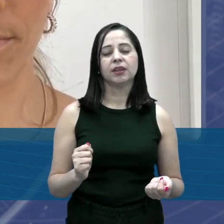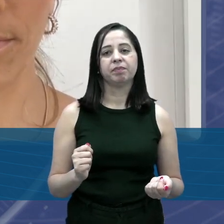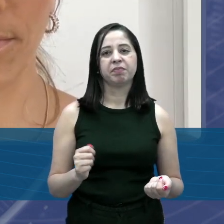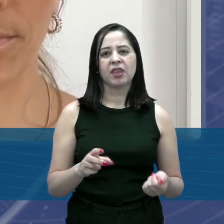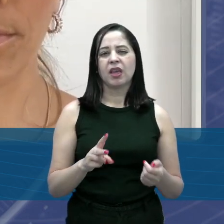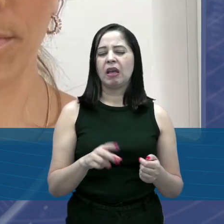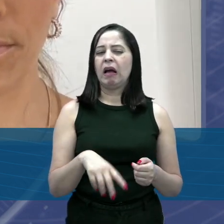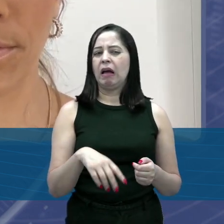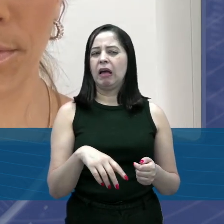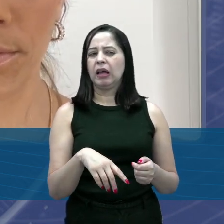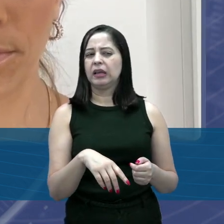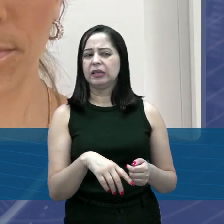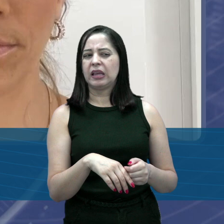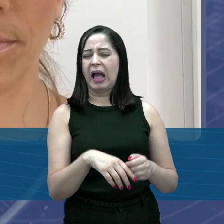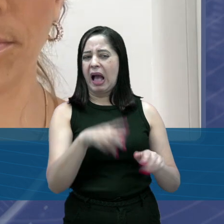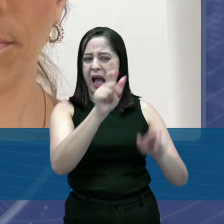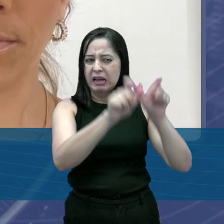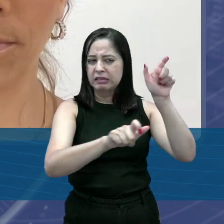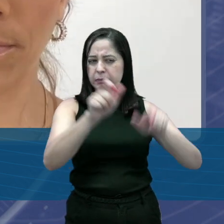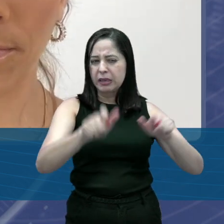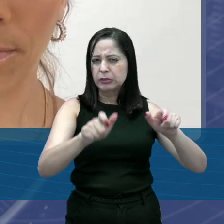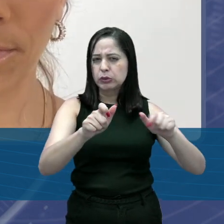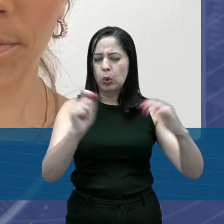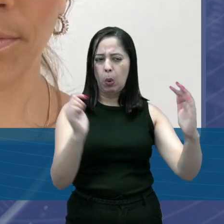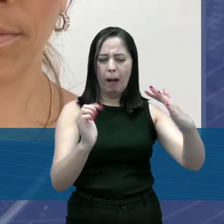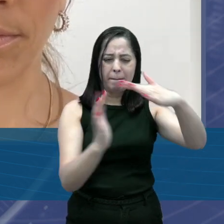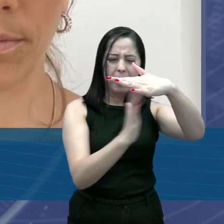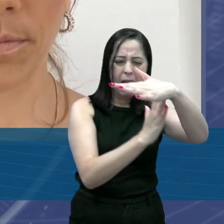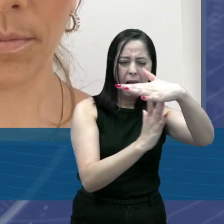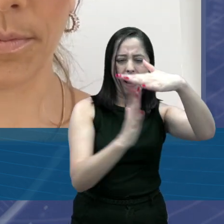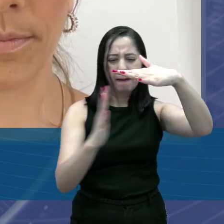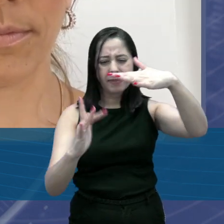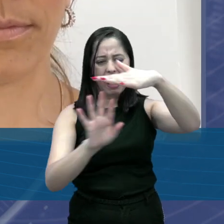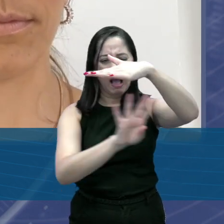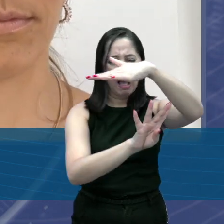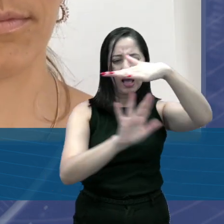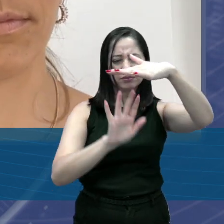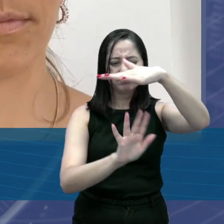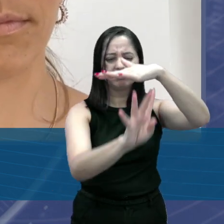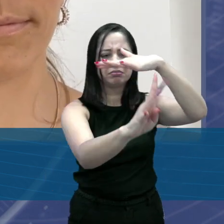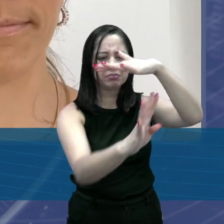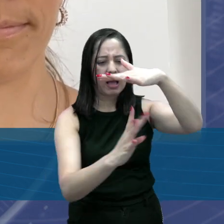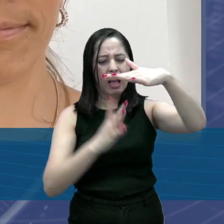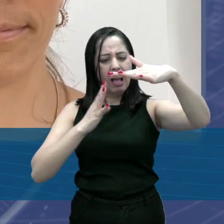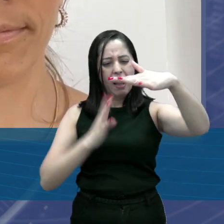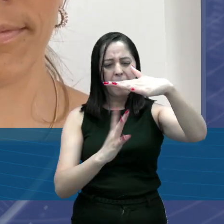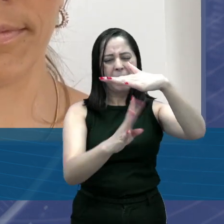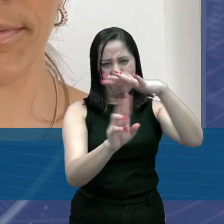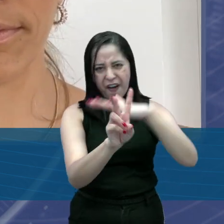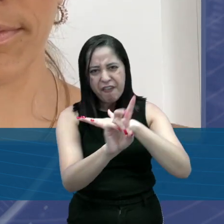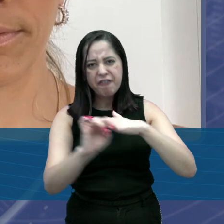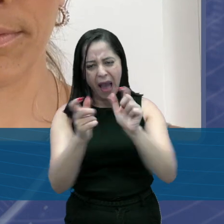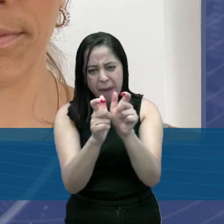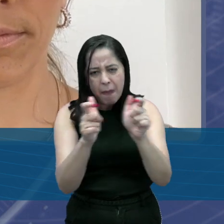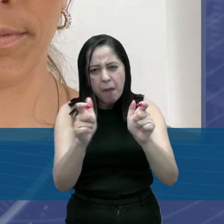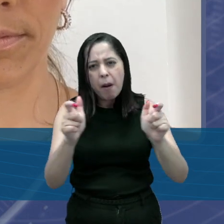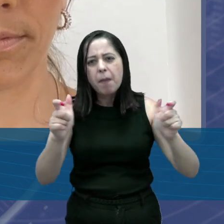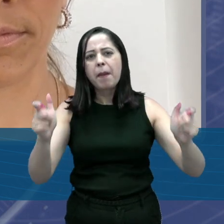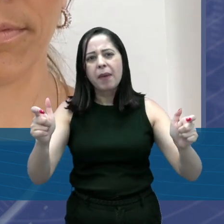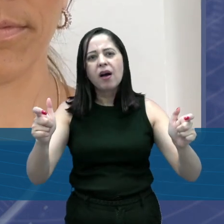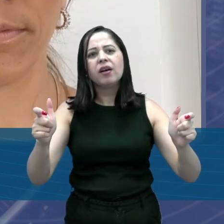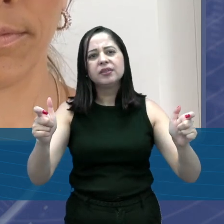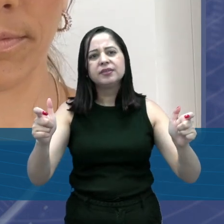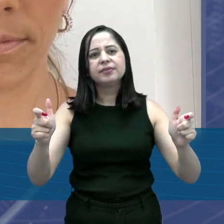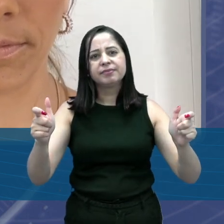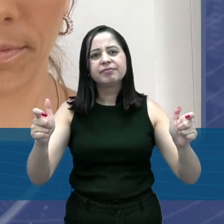cada vez mais frequentes, essa é a tendência, inclusive de pessoas que vão ser forçadas a se locomover, né,